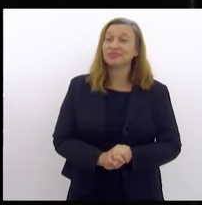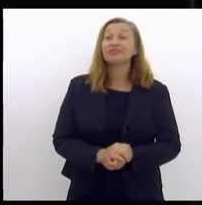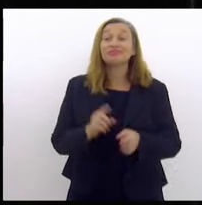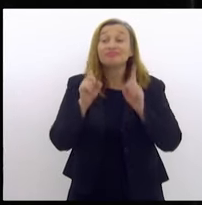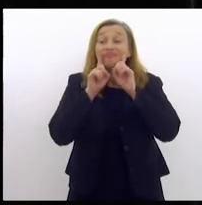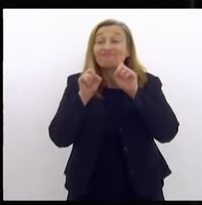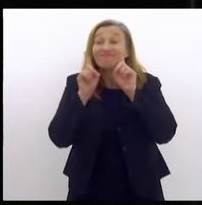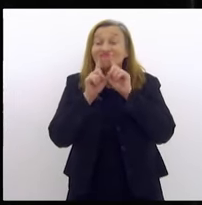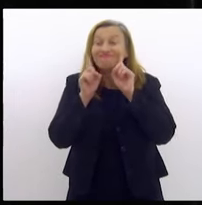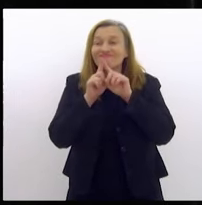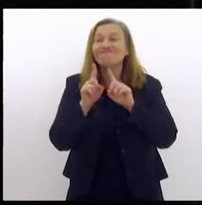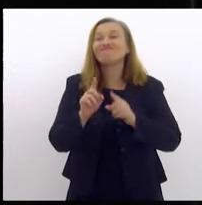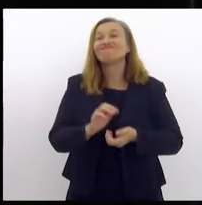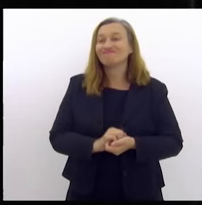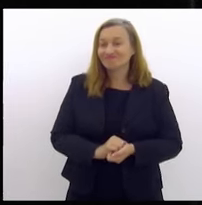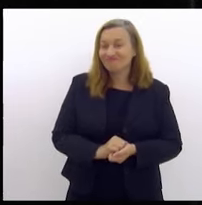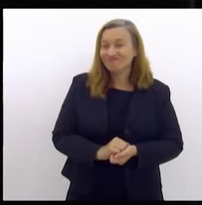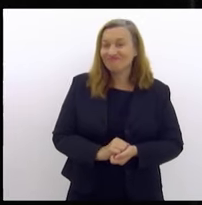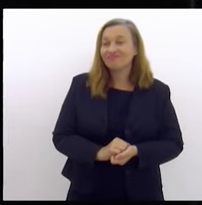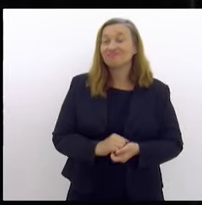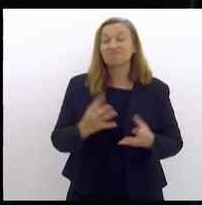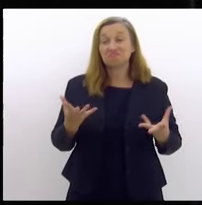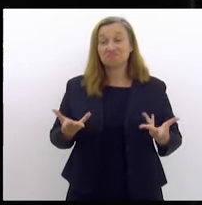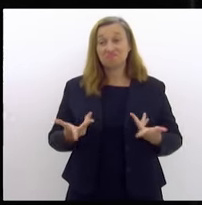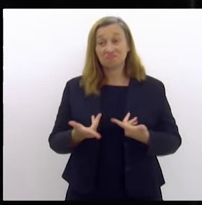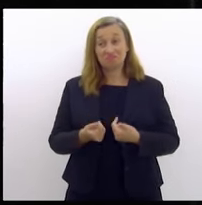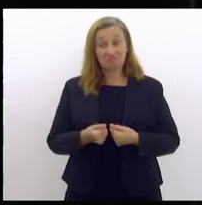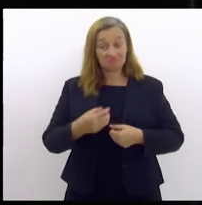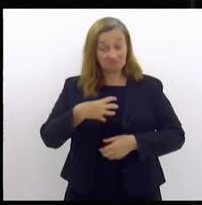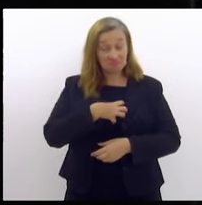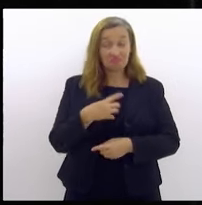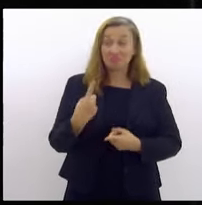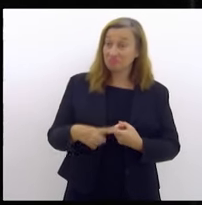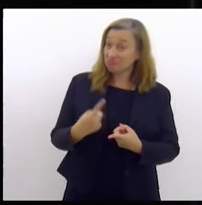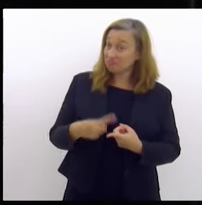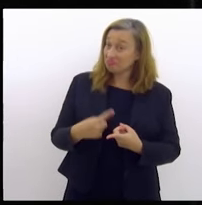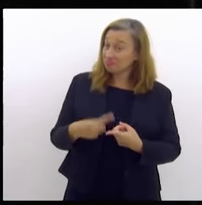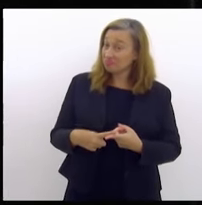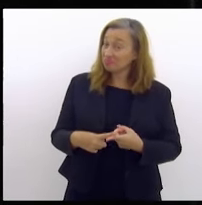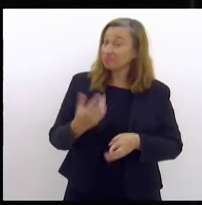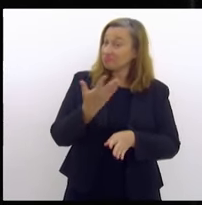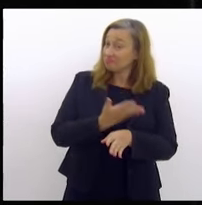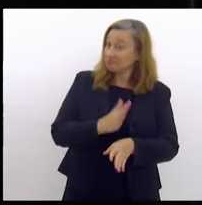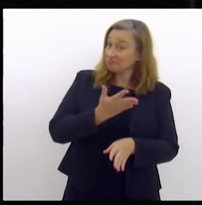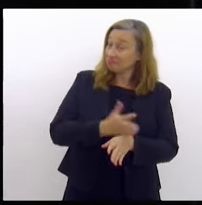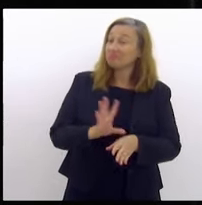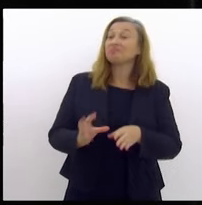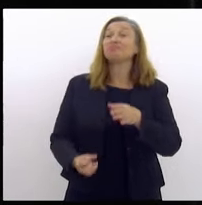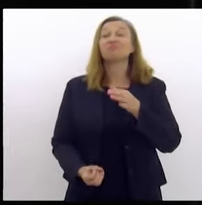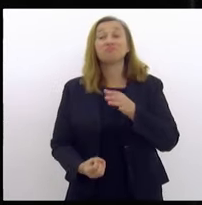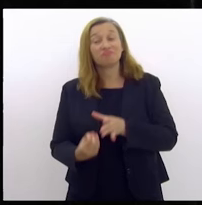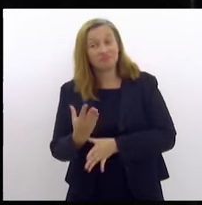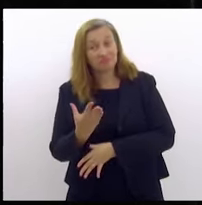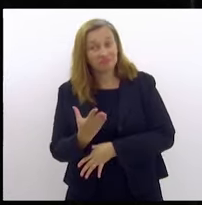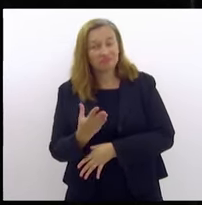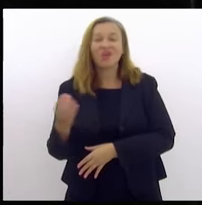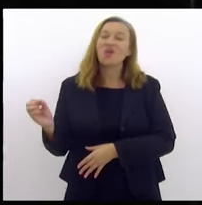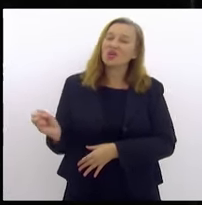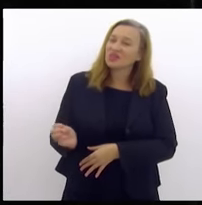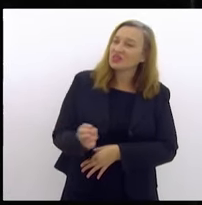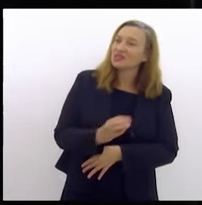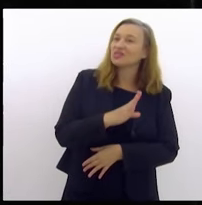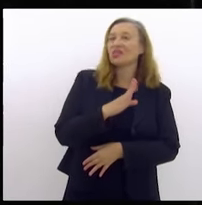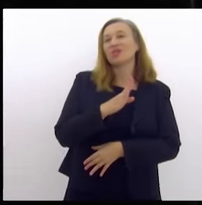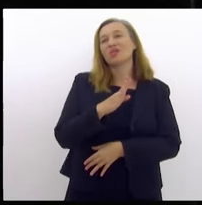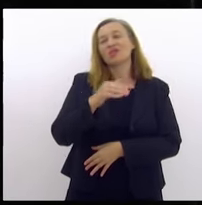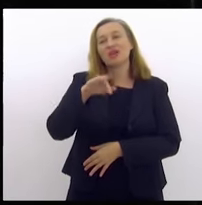Maricá tem sido fantástica nesse sentido, porque está, na prática, construindo uma nova